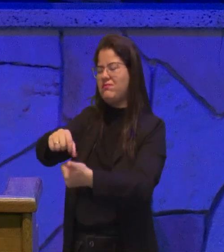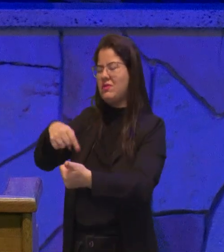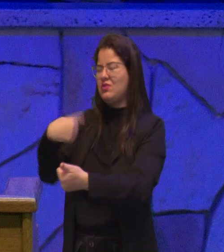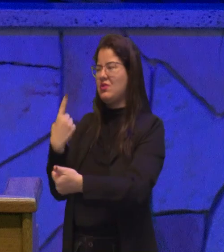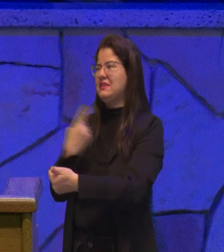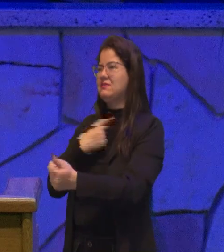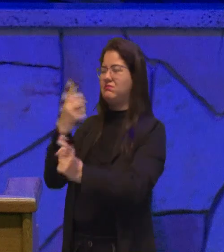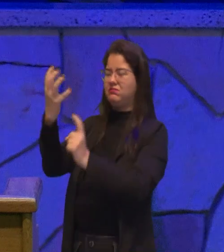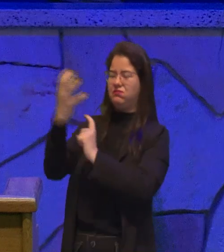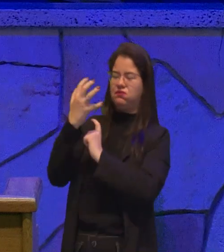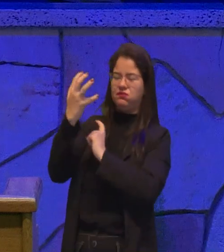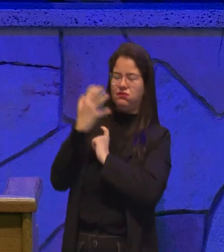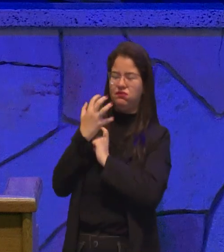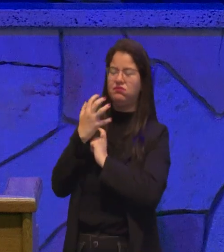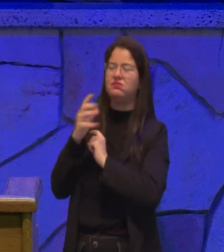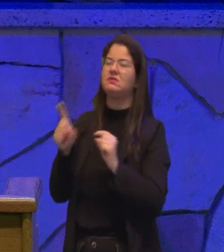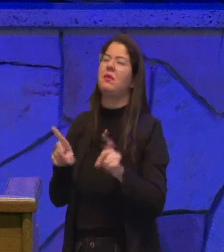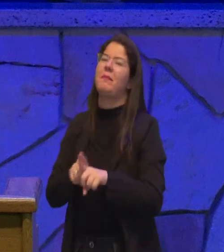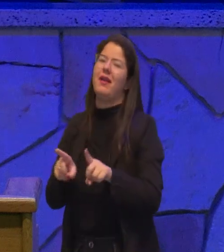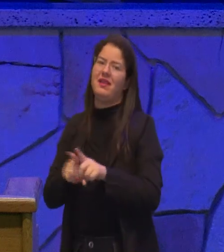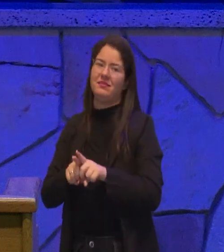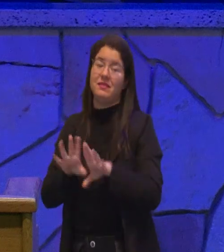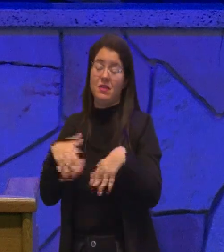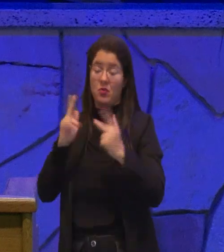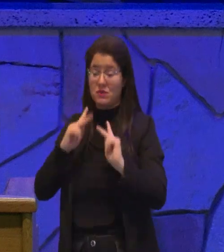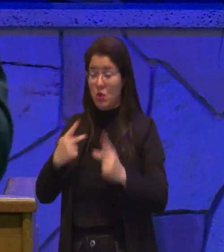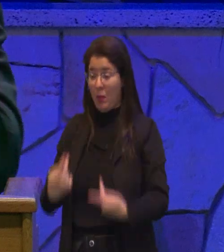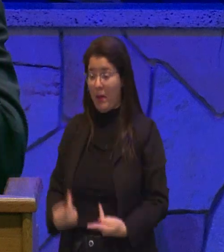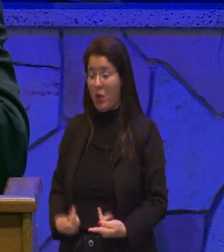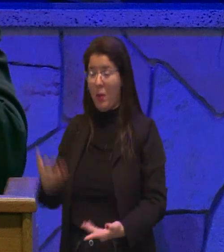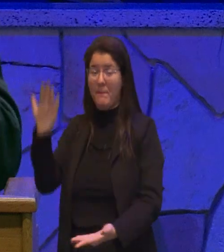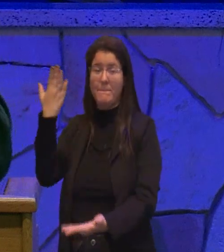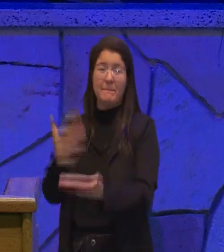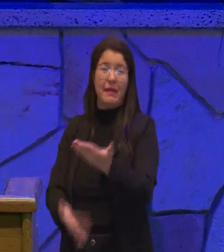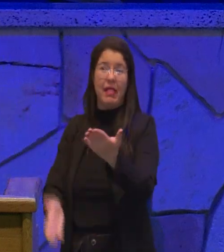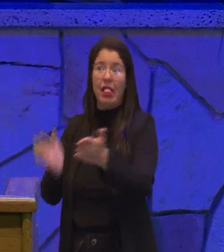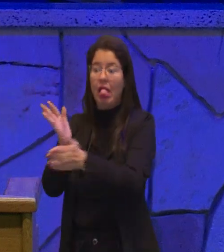ela. E aí o ser humano se perde